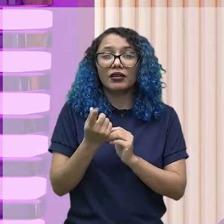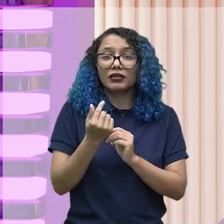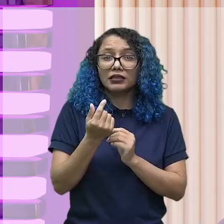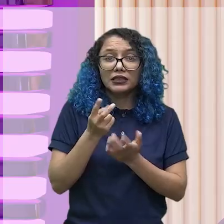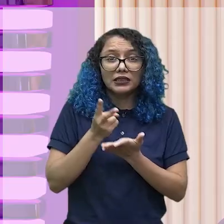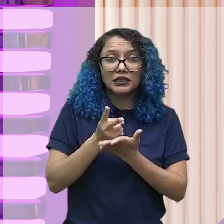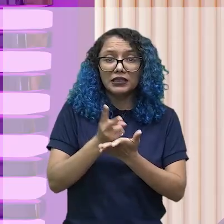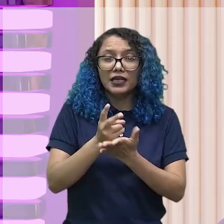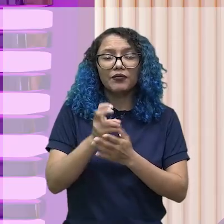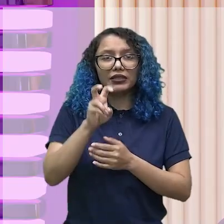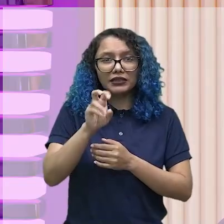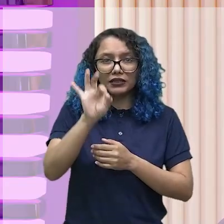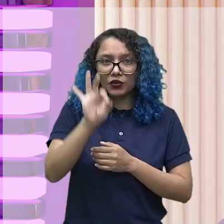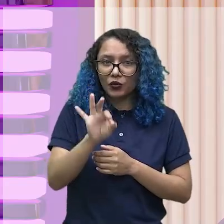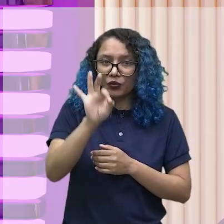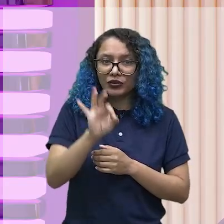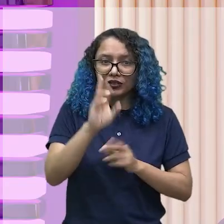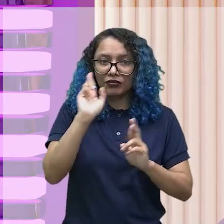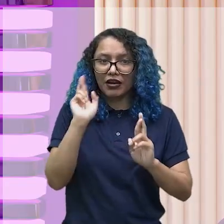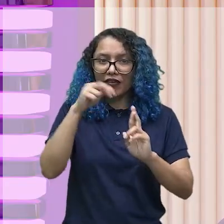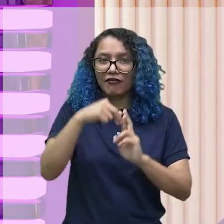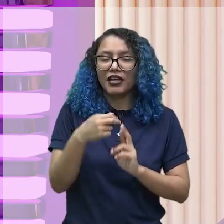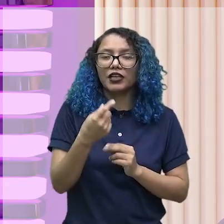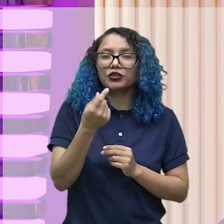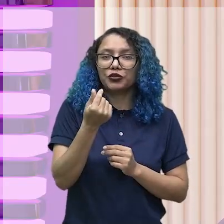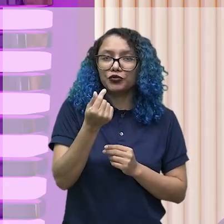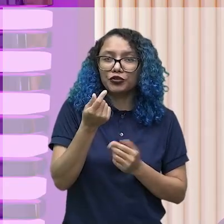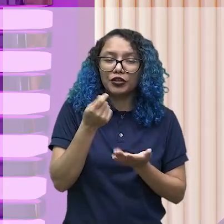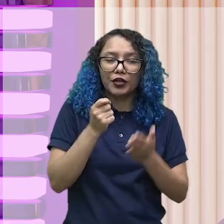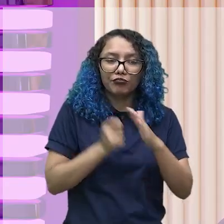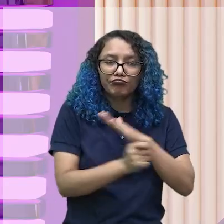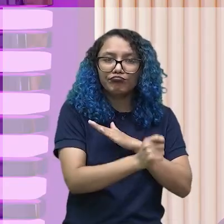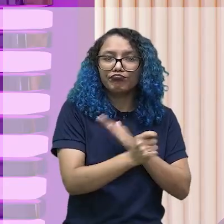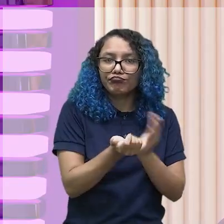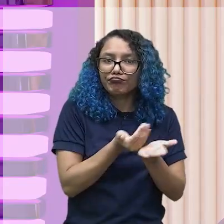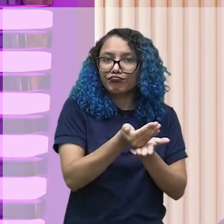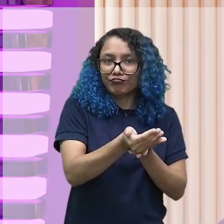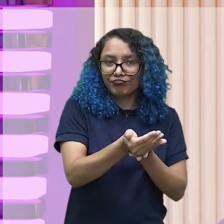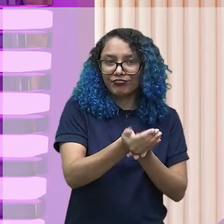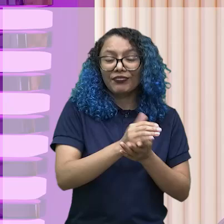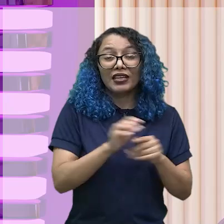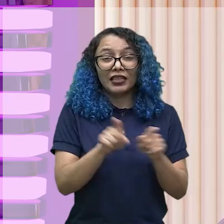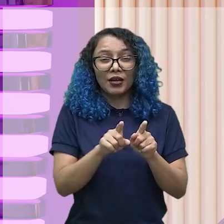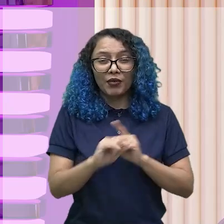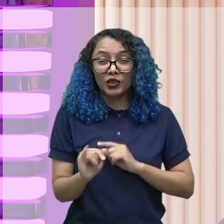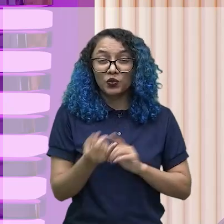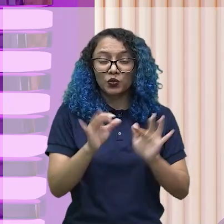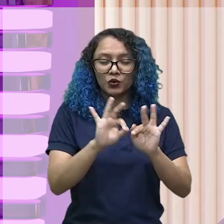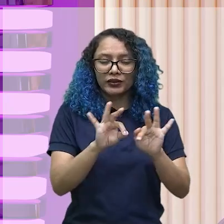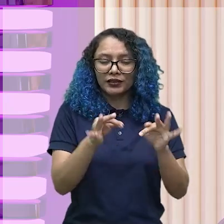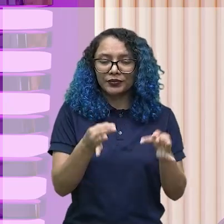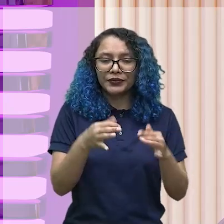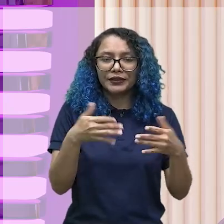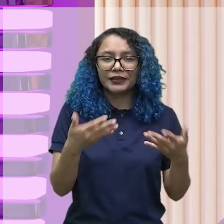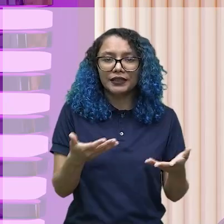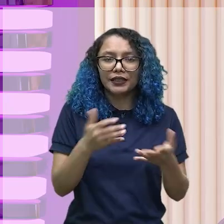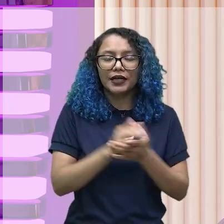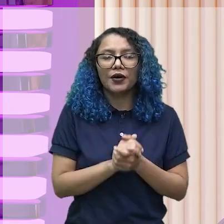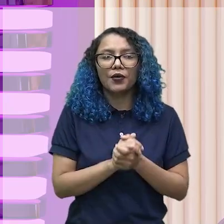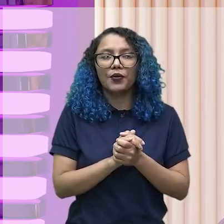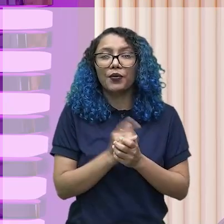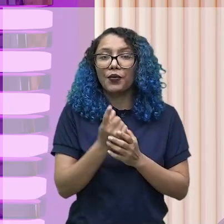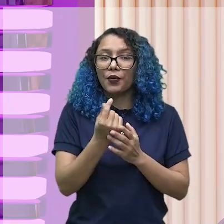equivalente a 5% do valor inicial. E, por se tratar de juros simples, esse valor tem um